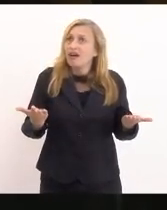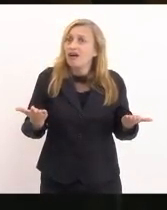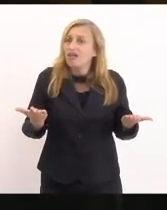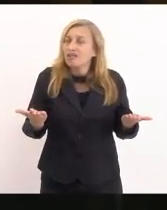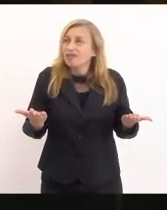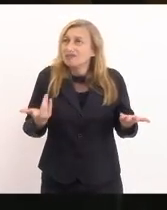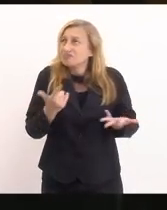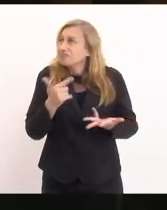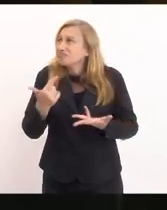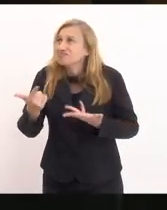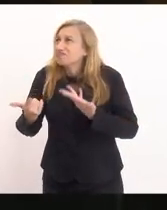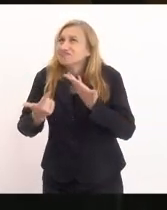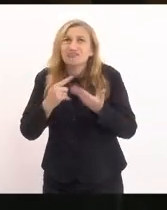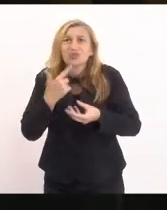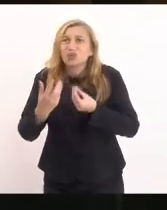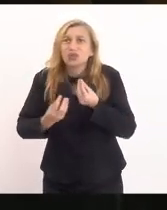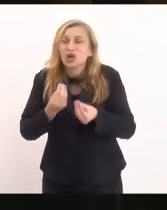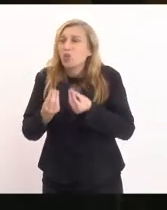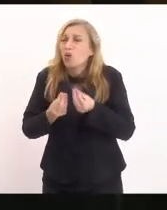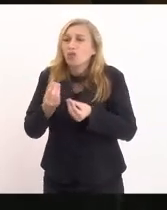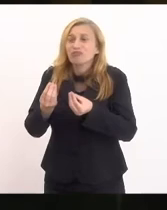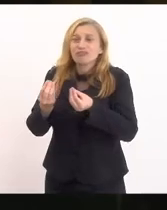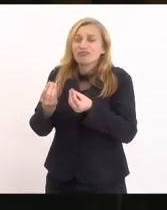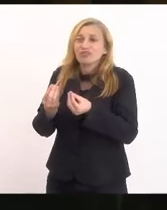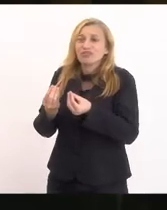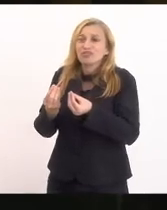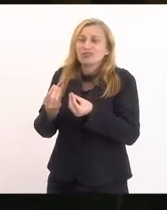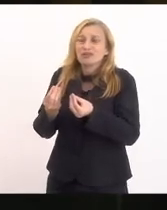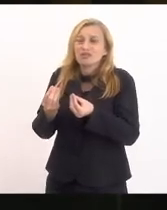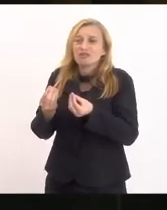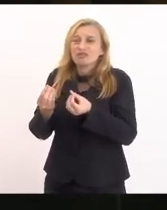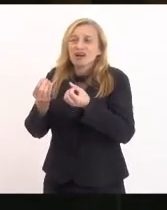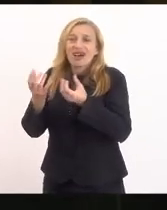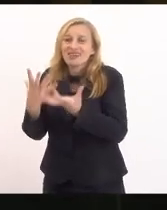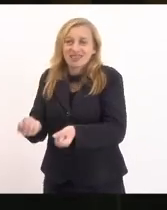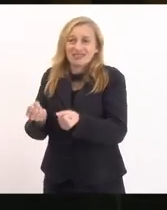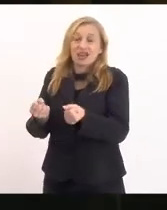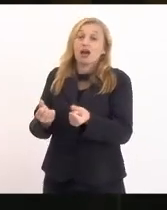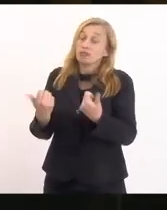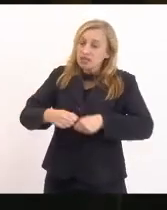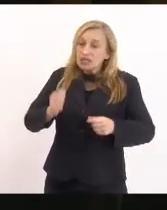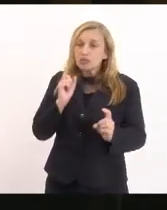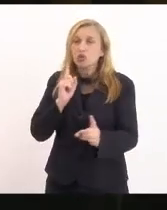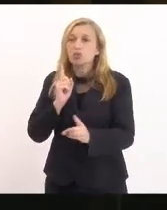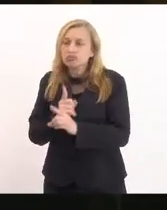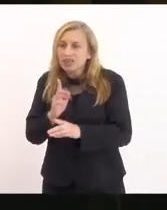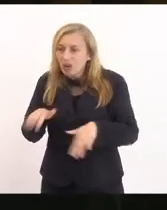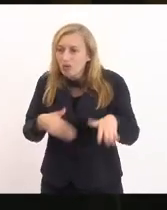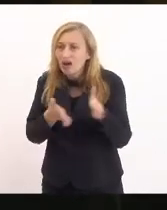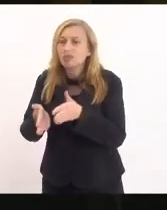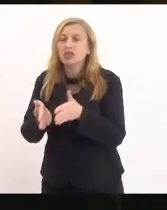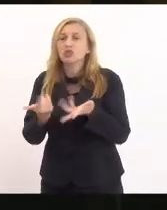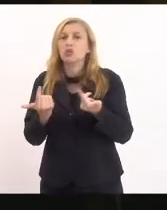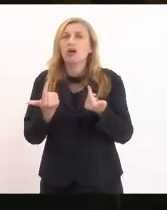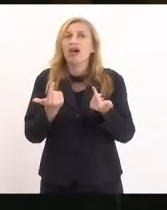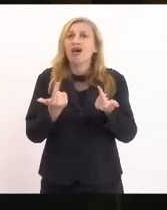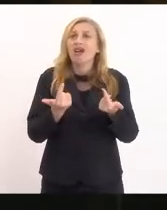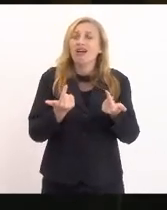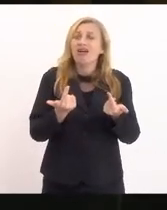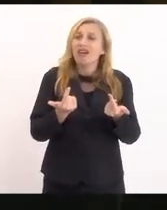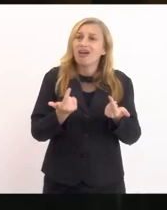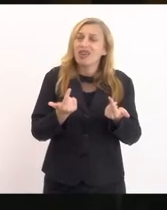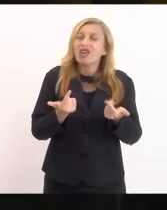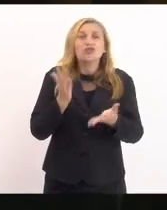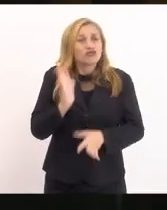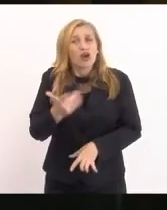isso não tem sustentação. Então é preciso que a gente encontre uma maneira, é preciso que... Porque eu já